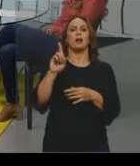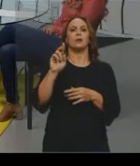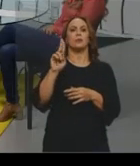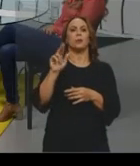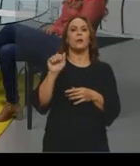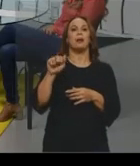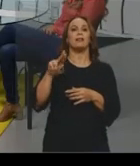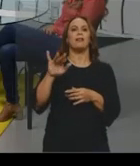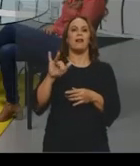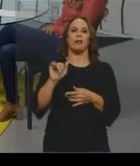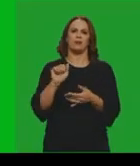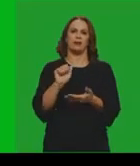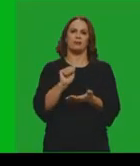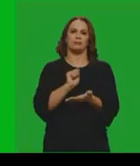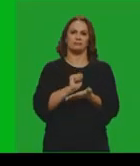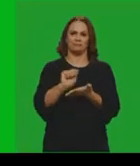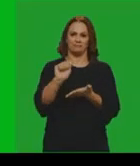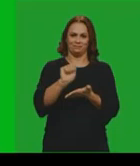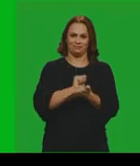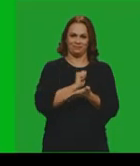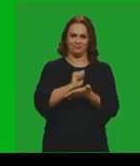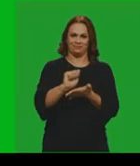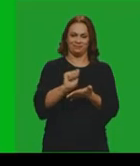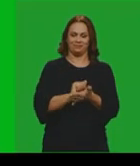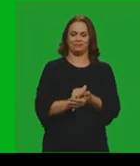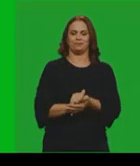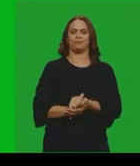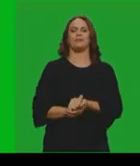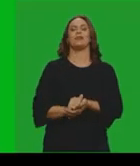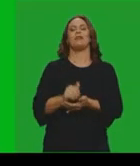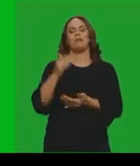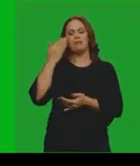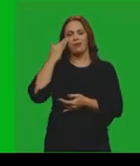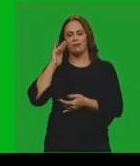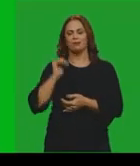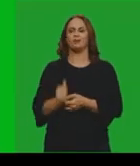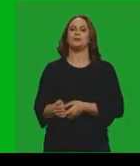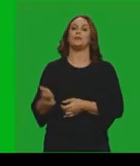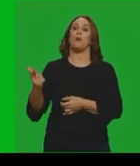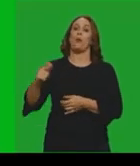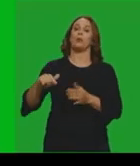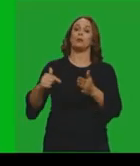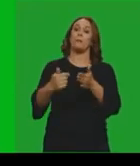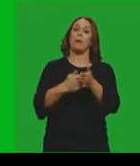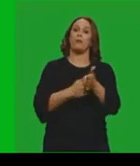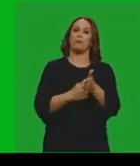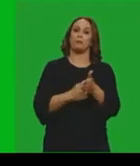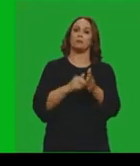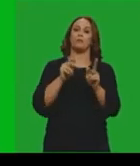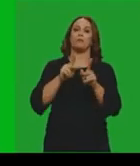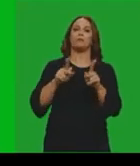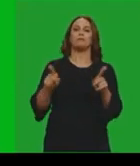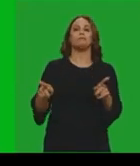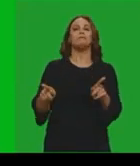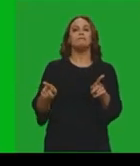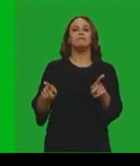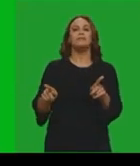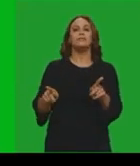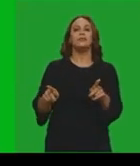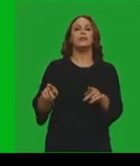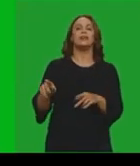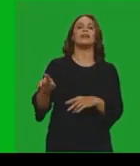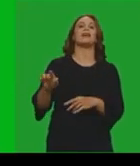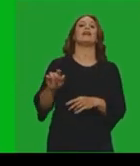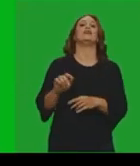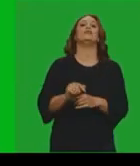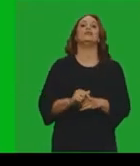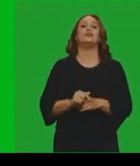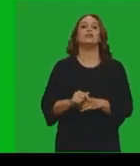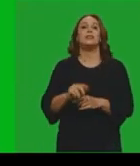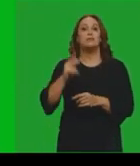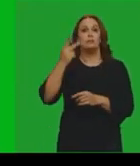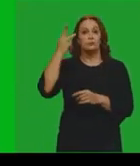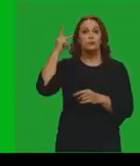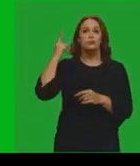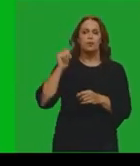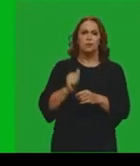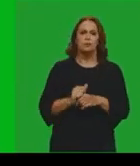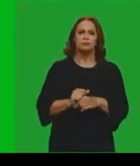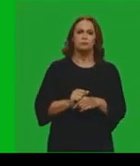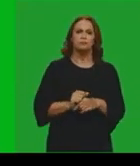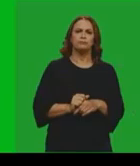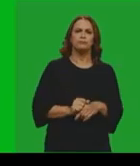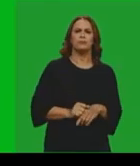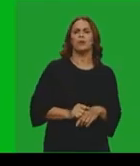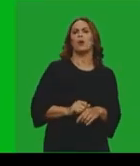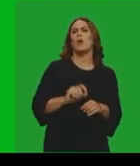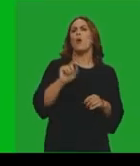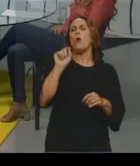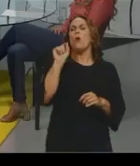eu entendido. Vamos para a próxima. Próxima pergunta é para a professora Viviane. o que faz com que imagens estereotipadas da